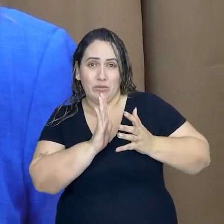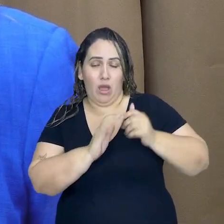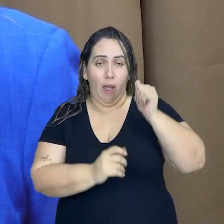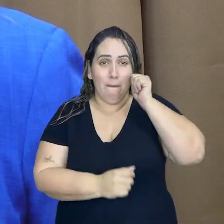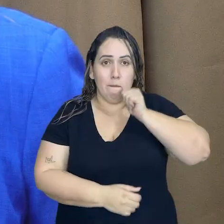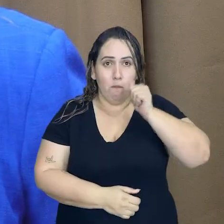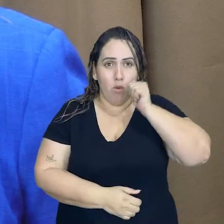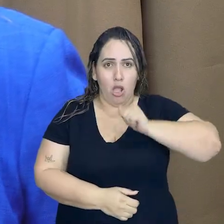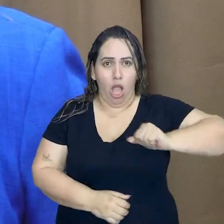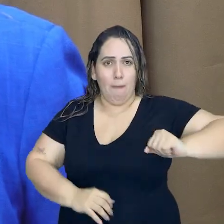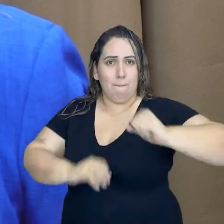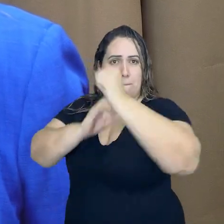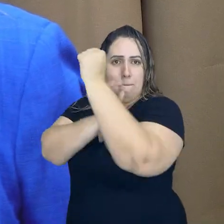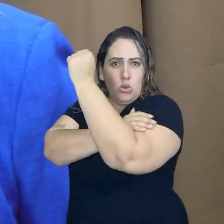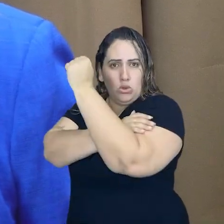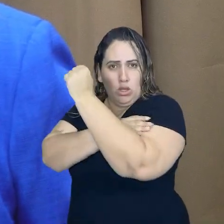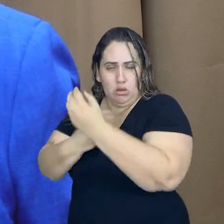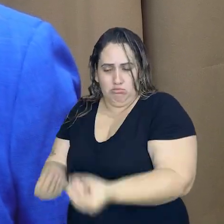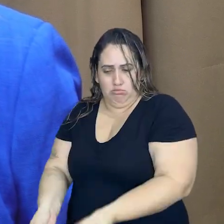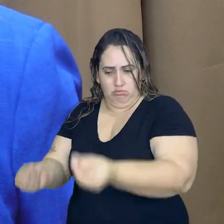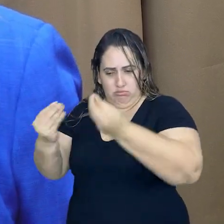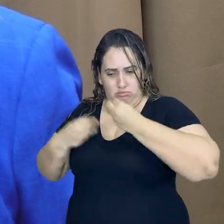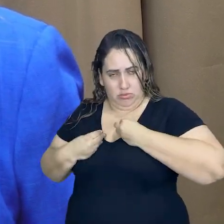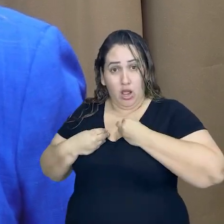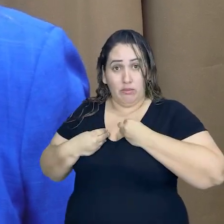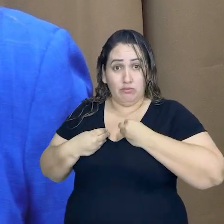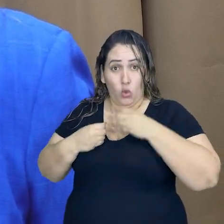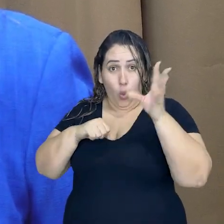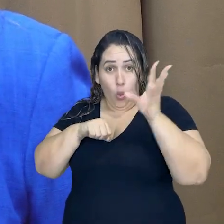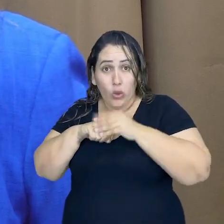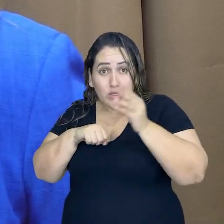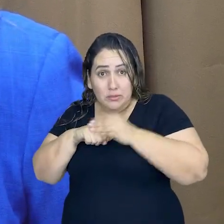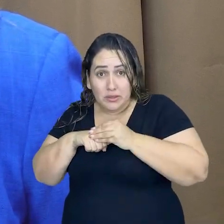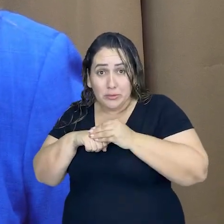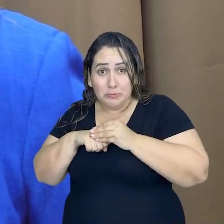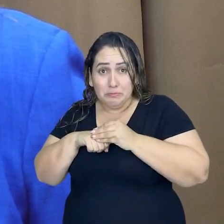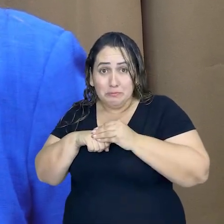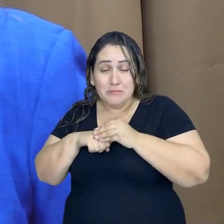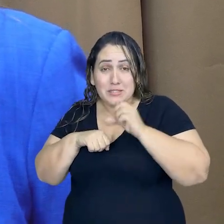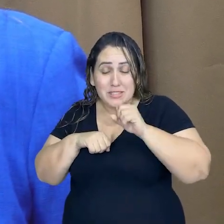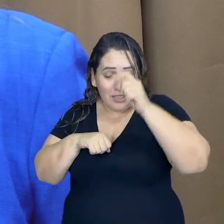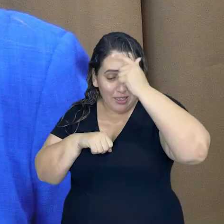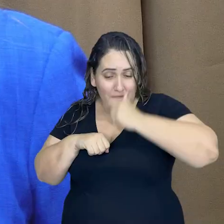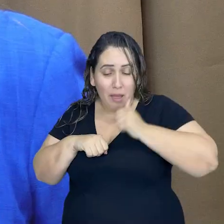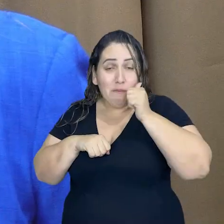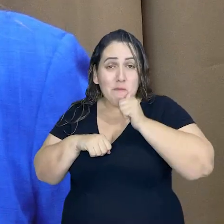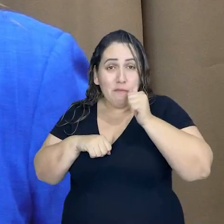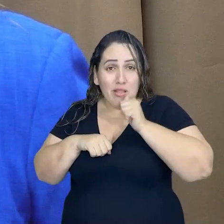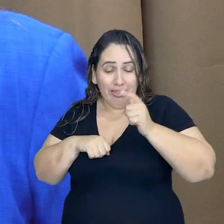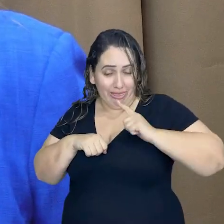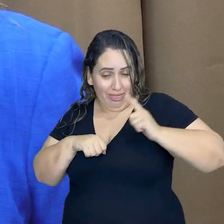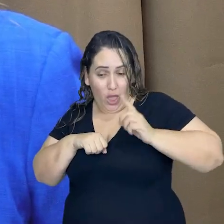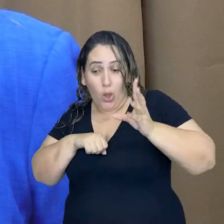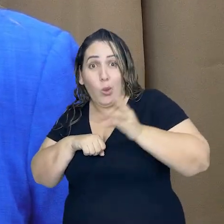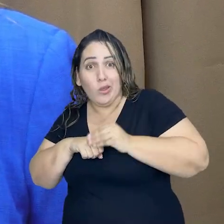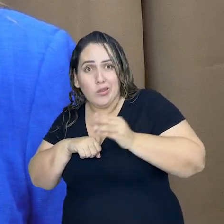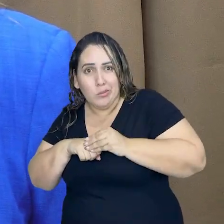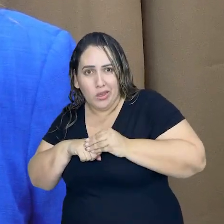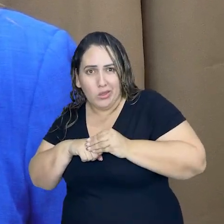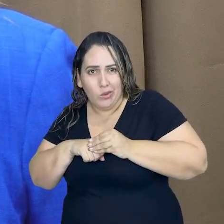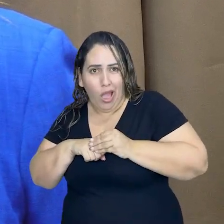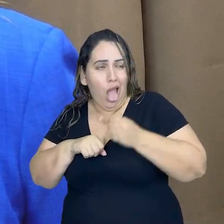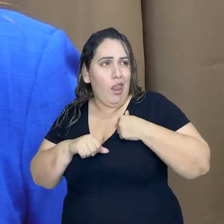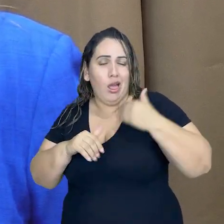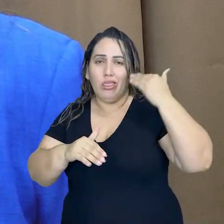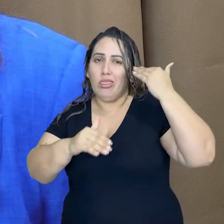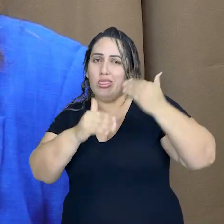grande, né, que são da área de direito, por exemplo, conhecem a legislação, elas são engabeladas pelos partidos políticos na hora